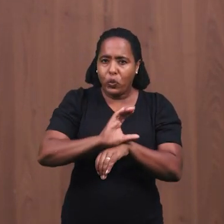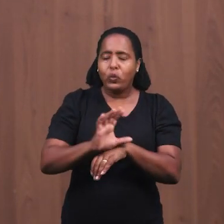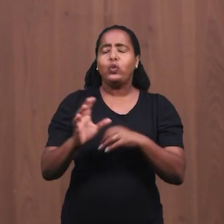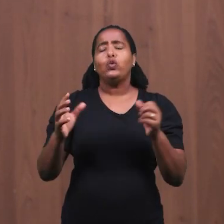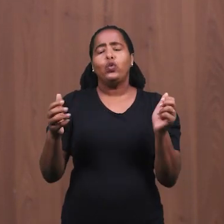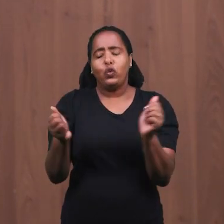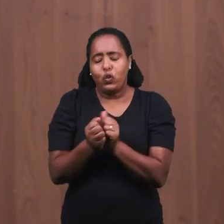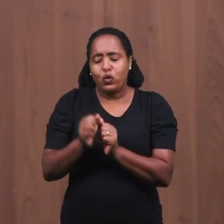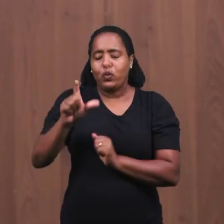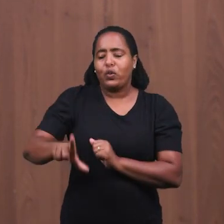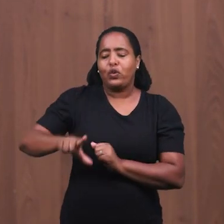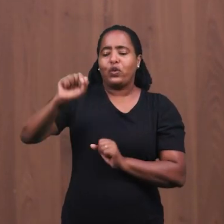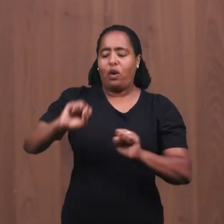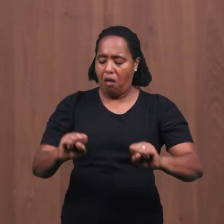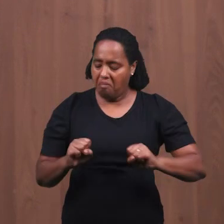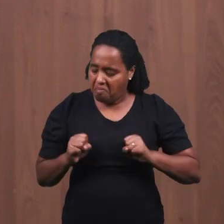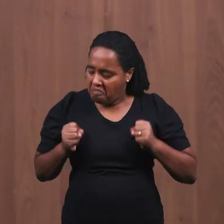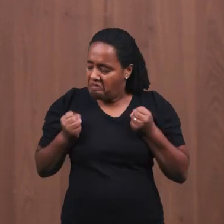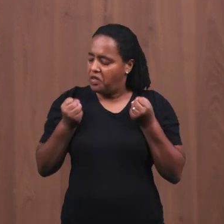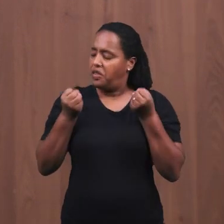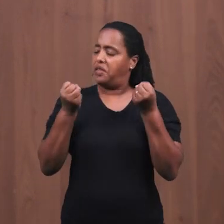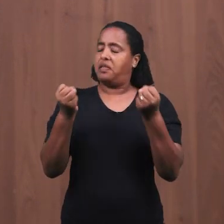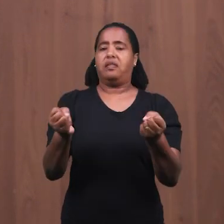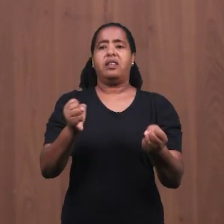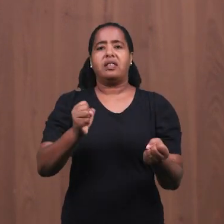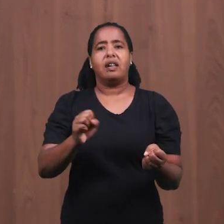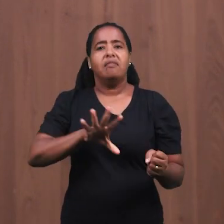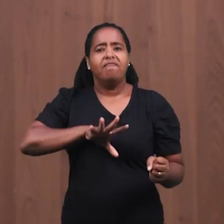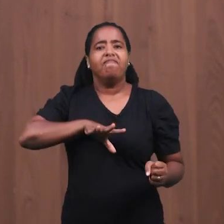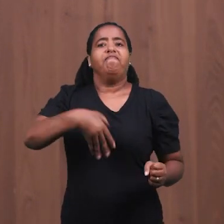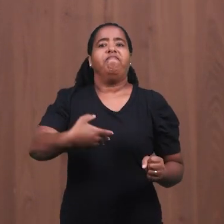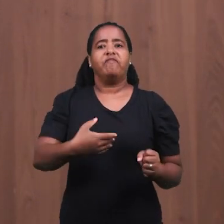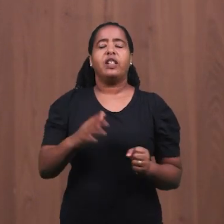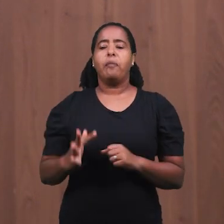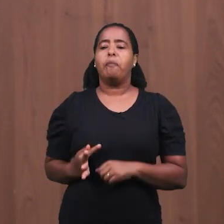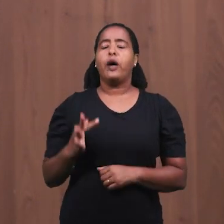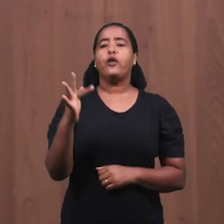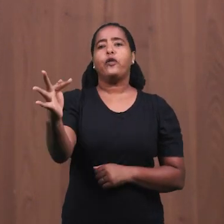juntos escolhemos, nos esforçamos, nos dedicamos para